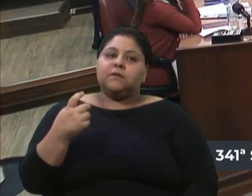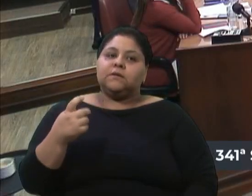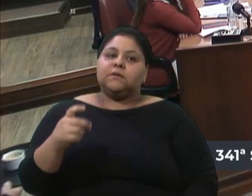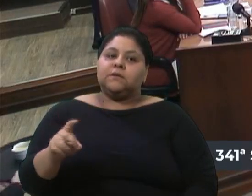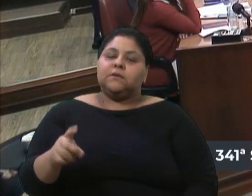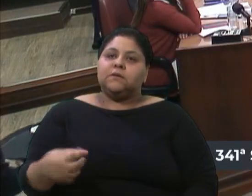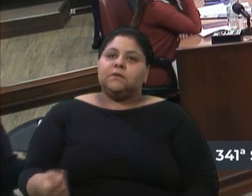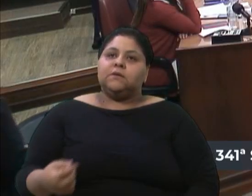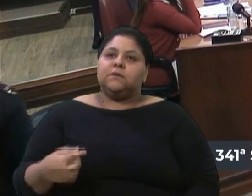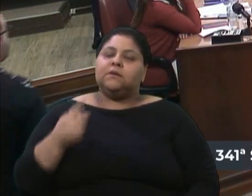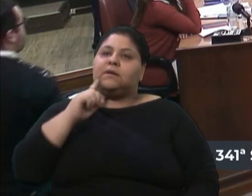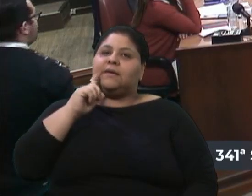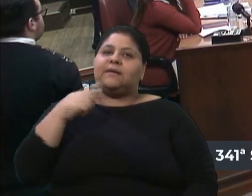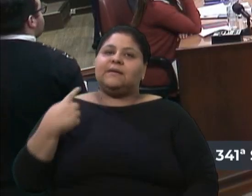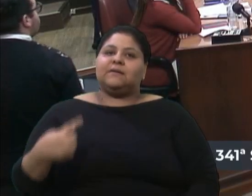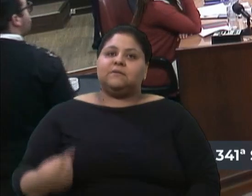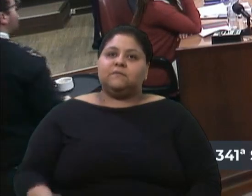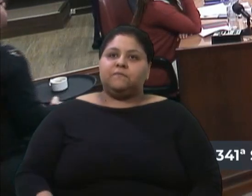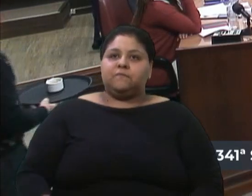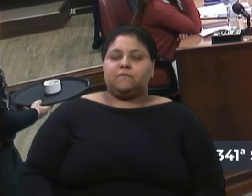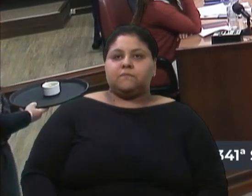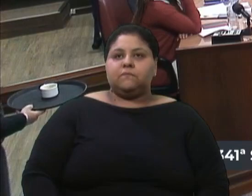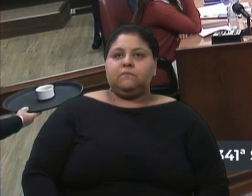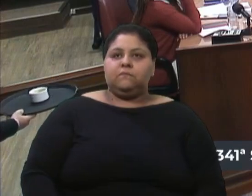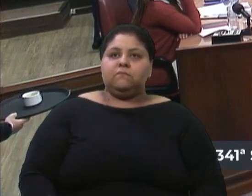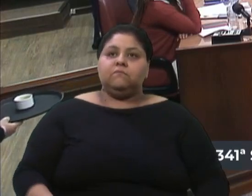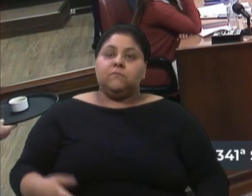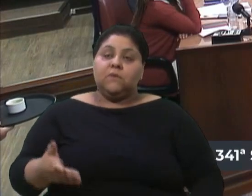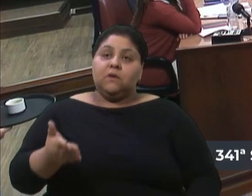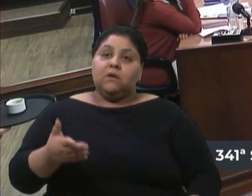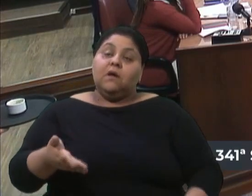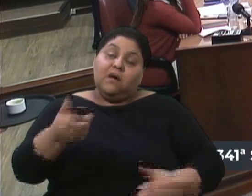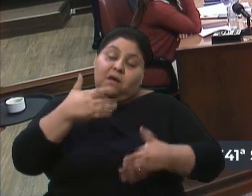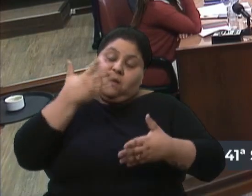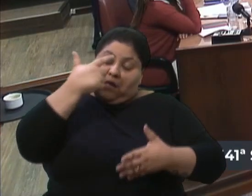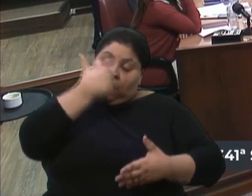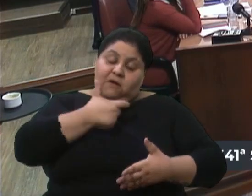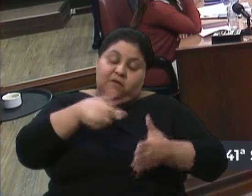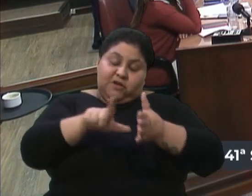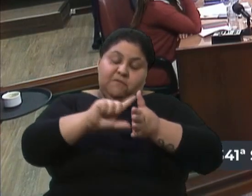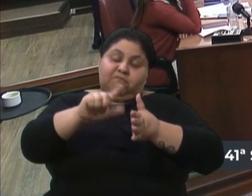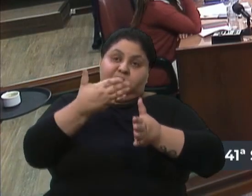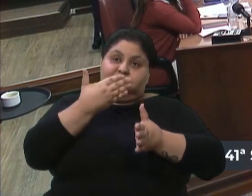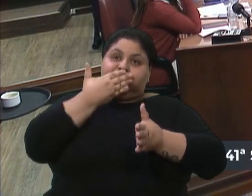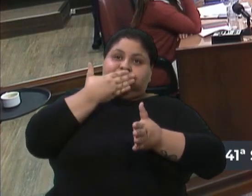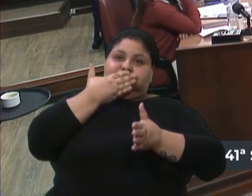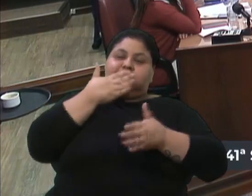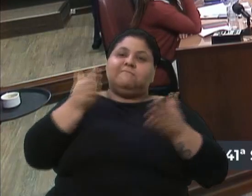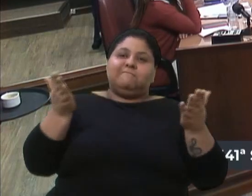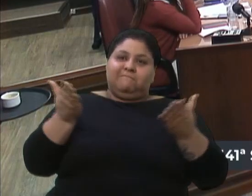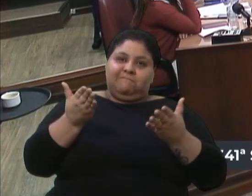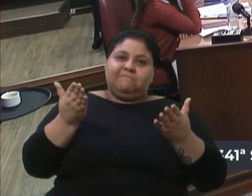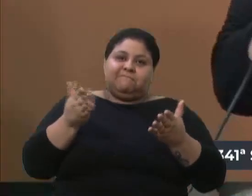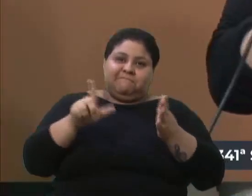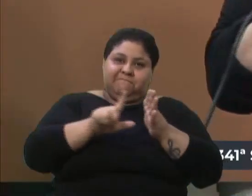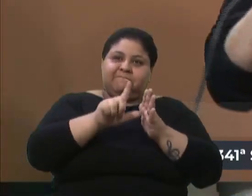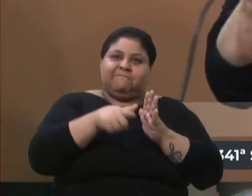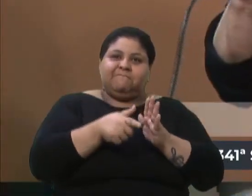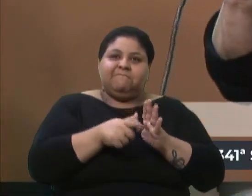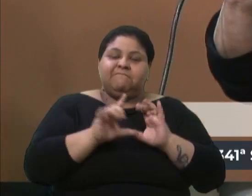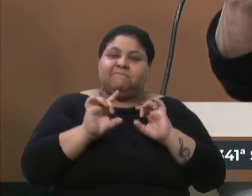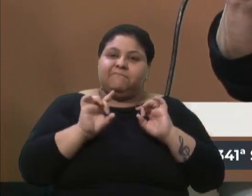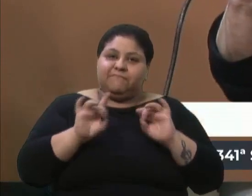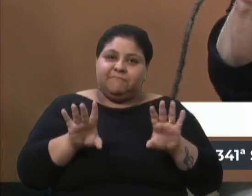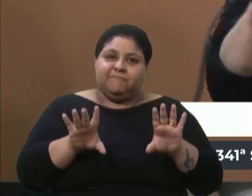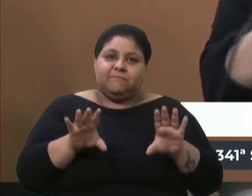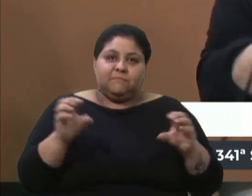Senhor presidente, nobres colegas, eu até não ia mais me manifestar, porque já tinha pedido uma parte ao vereador Lucas, mas, enfim, só para